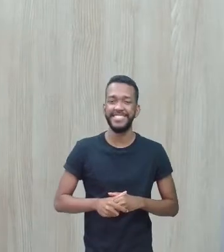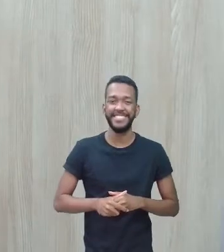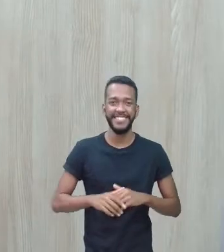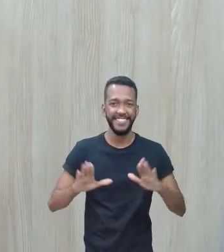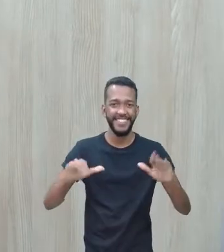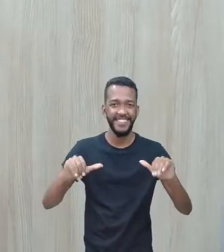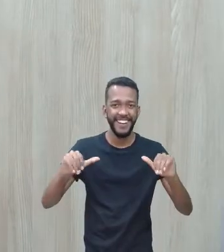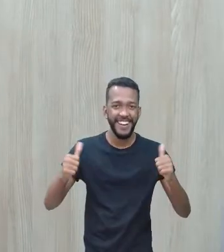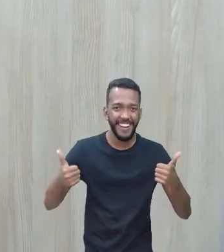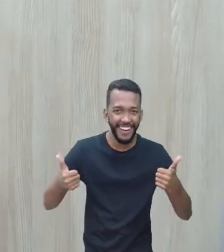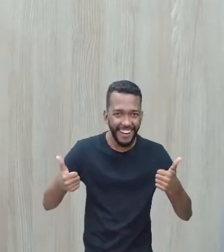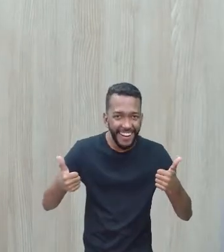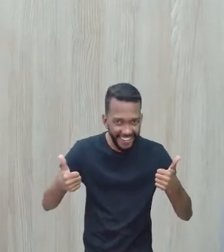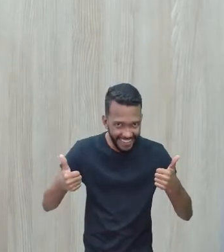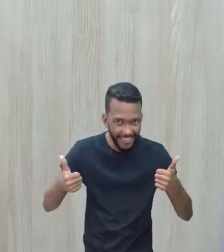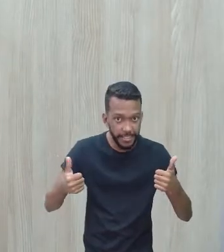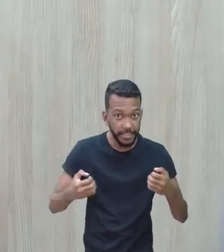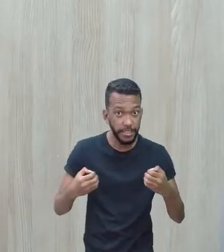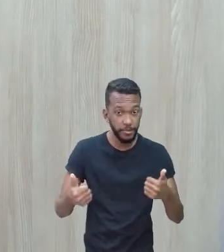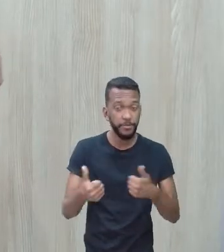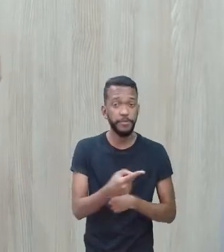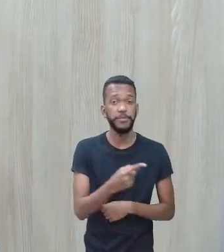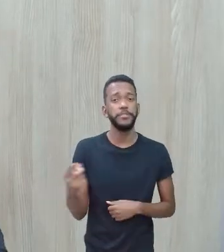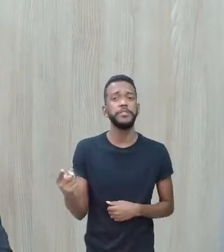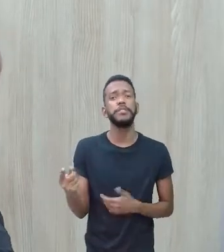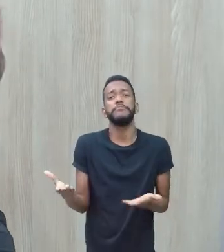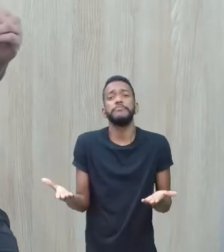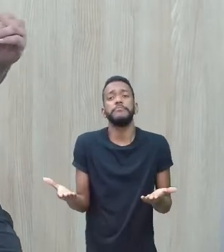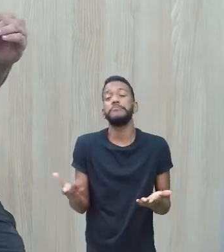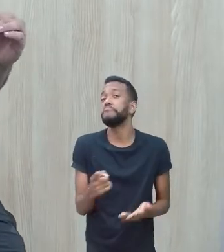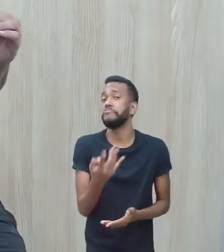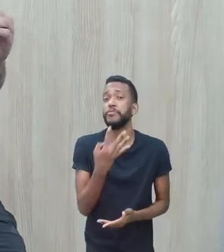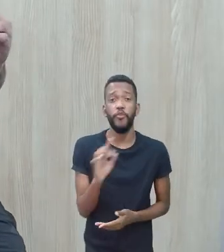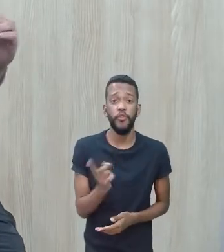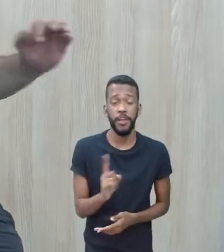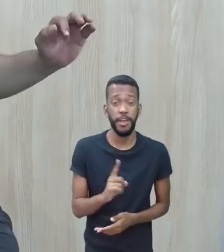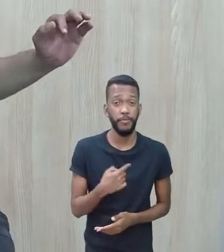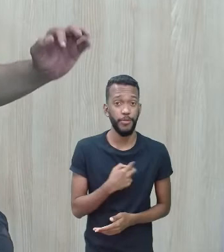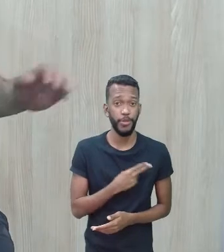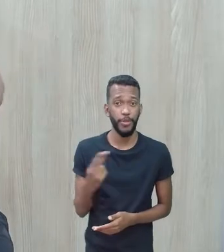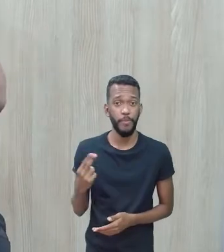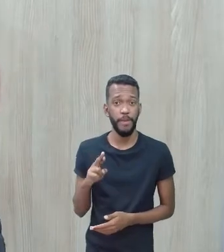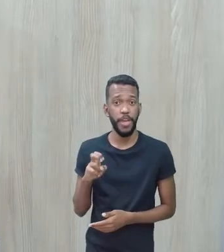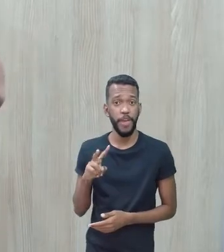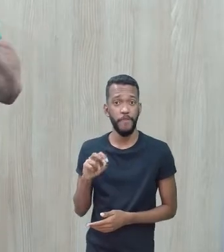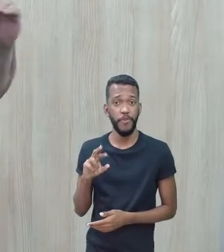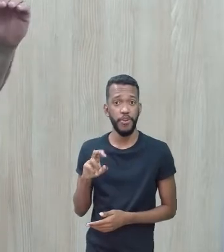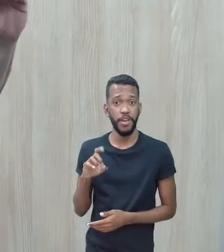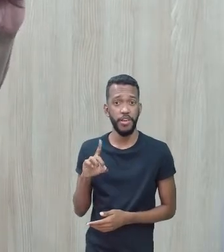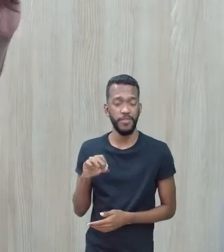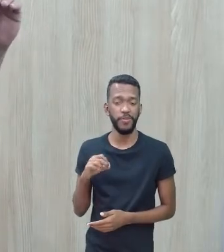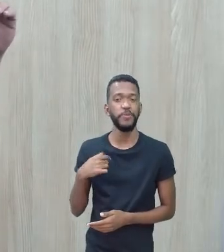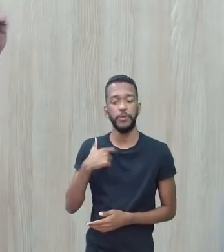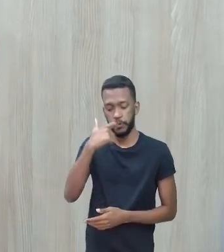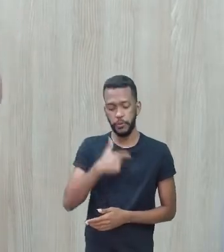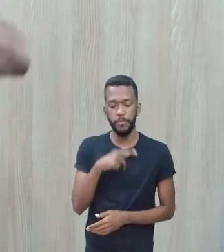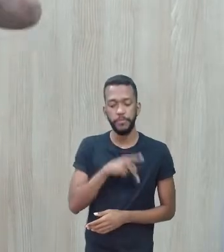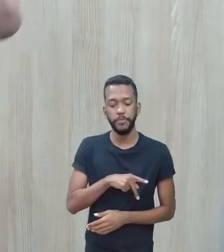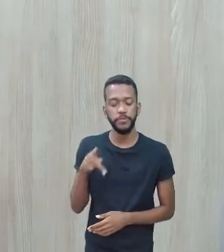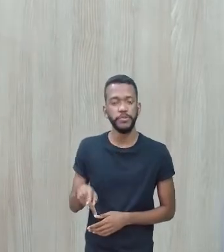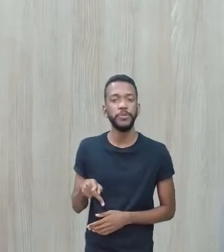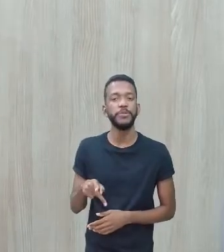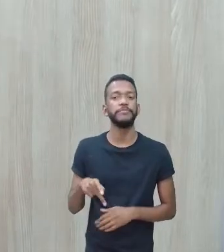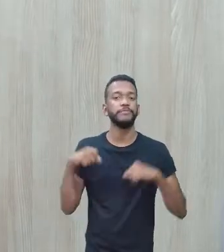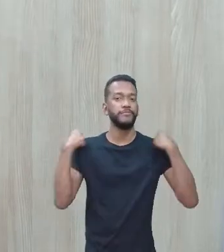Fala, minha benção! Tudo bem com vocês? Bom, para quem não me conhece, eu me chamo Revoredo, sou professor de Educação Física, né?